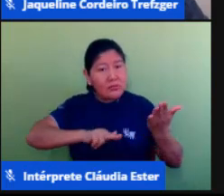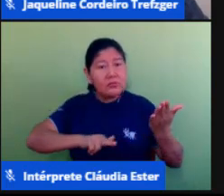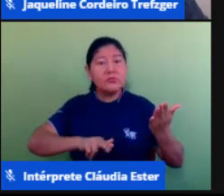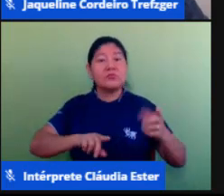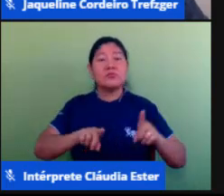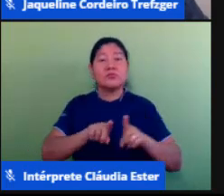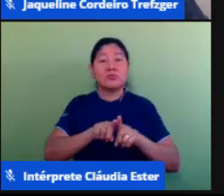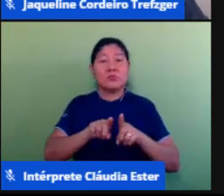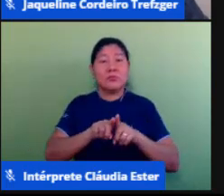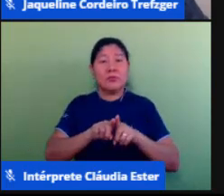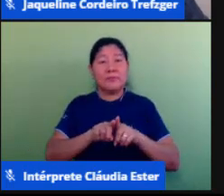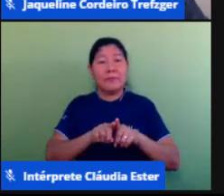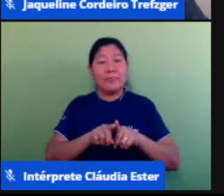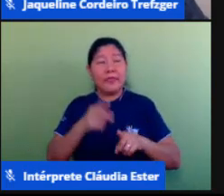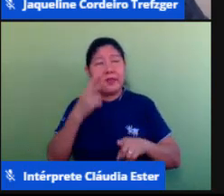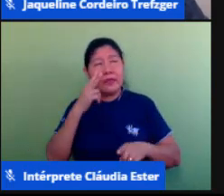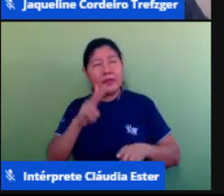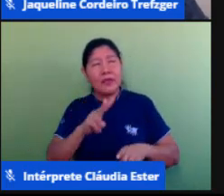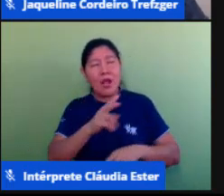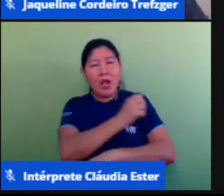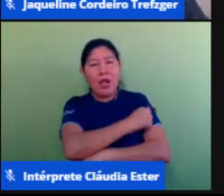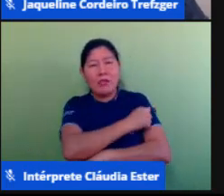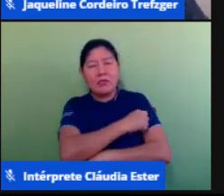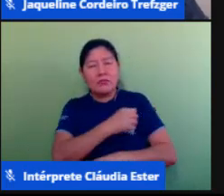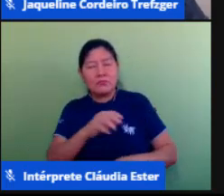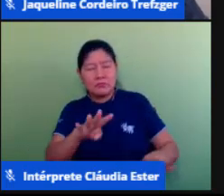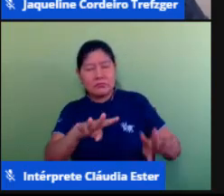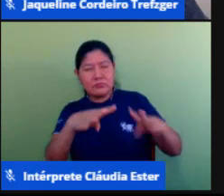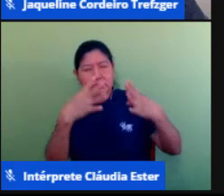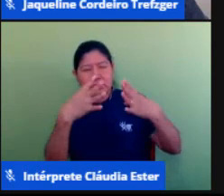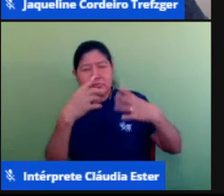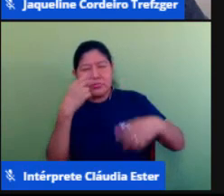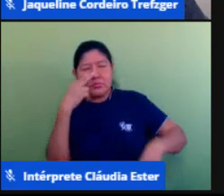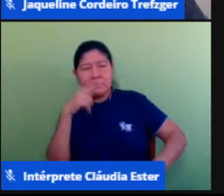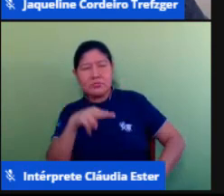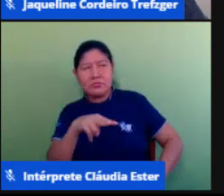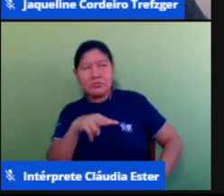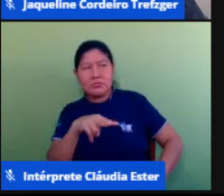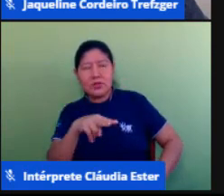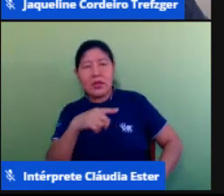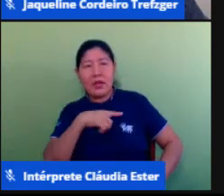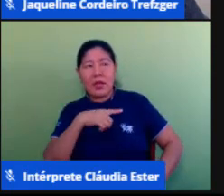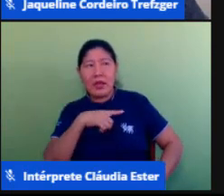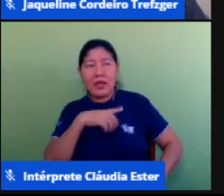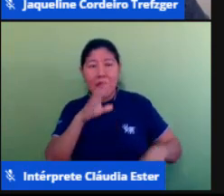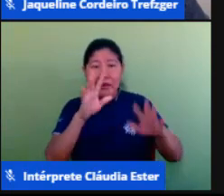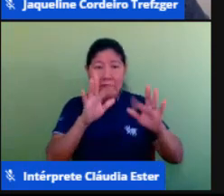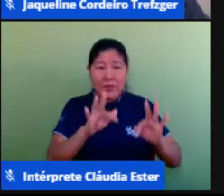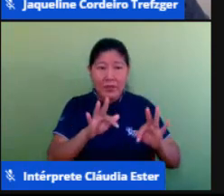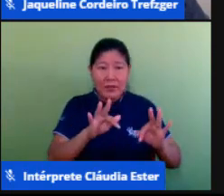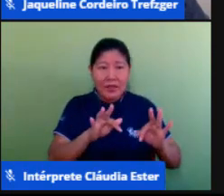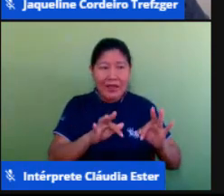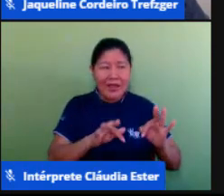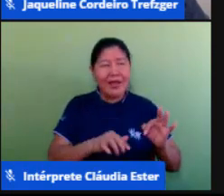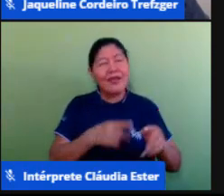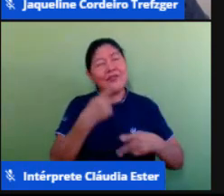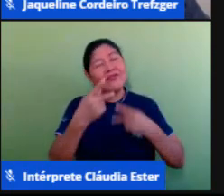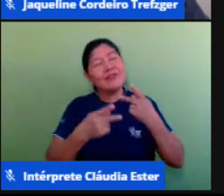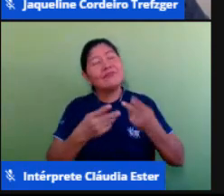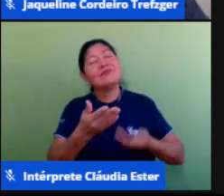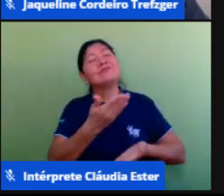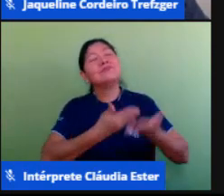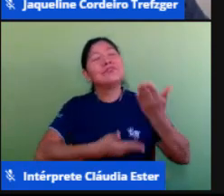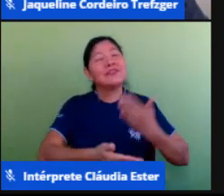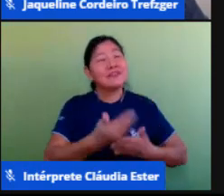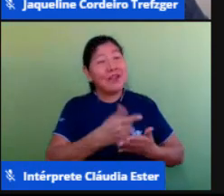assim, eu faço ele prestar atenção naquilo que eu estou lendo, porque cada final de leitura eu passo a falar, olha, você viu como tal coisa